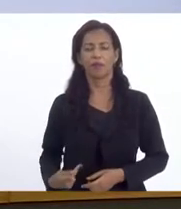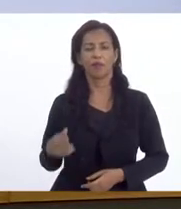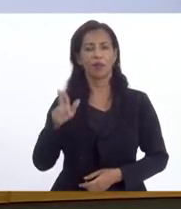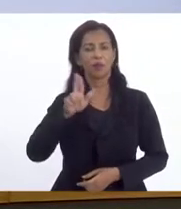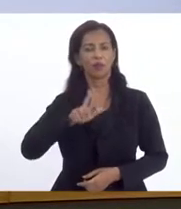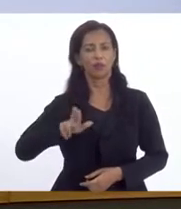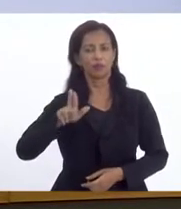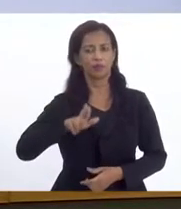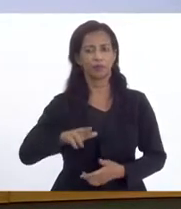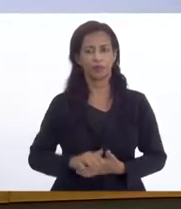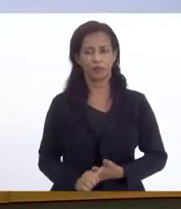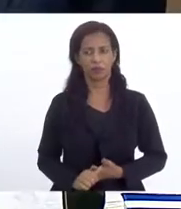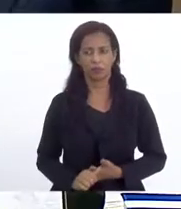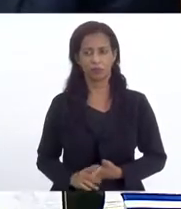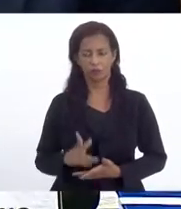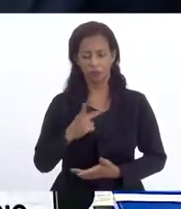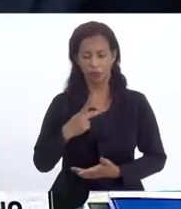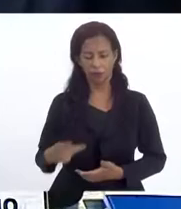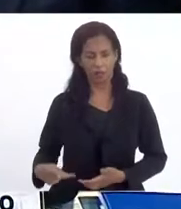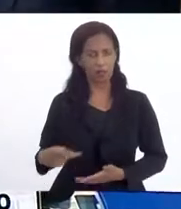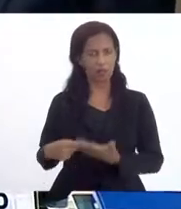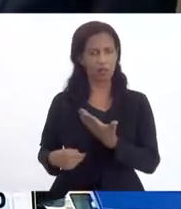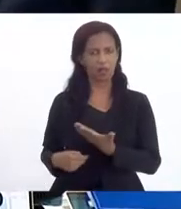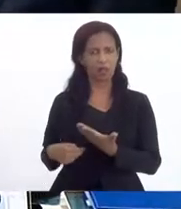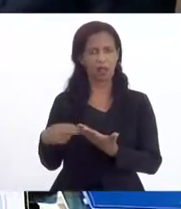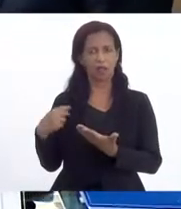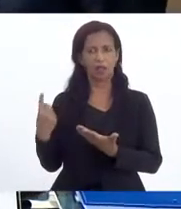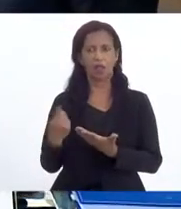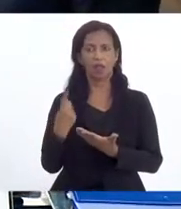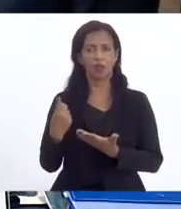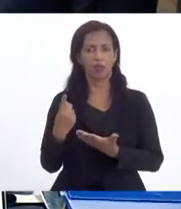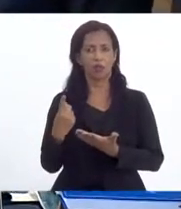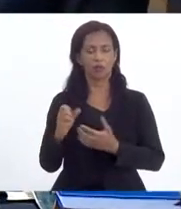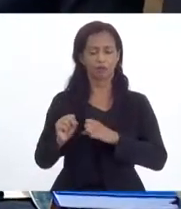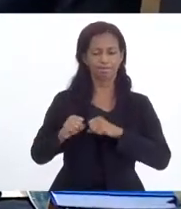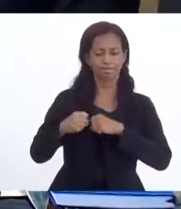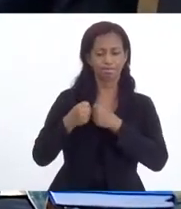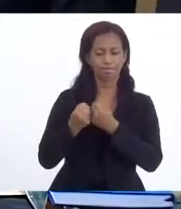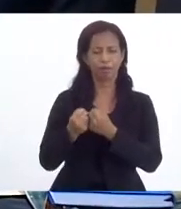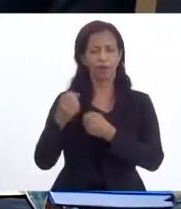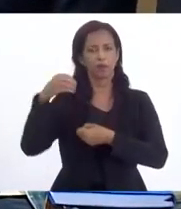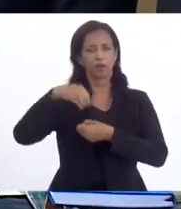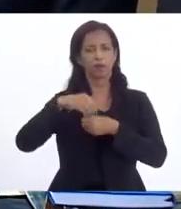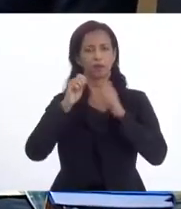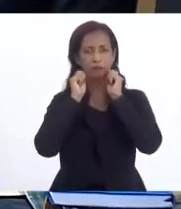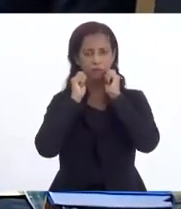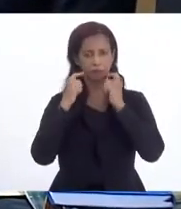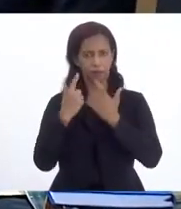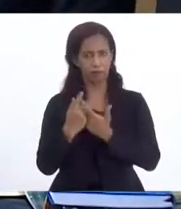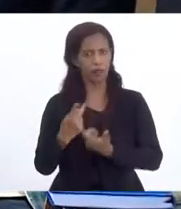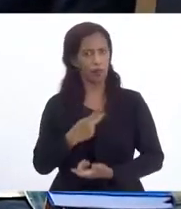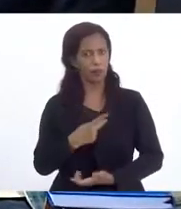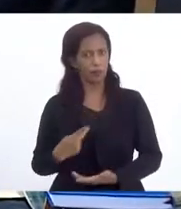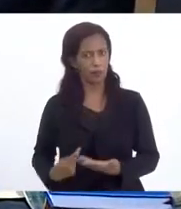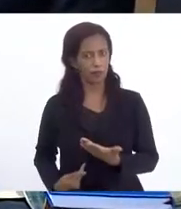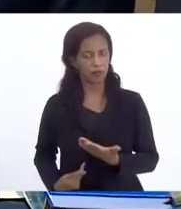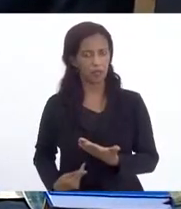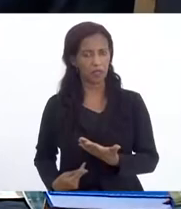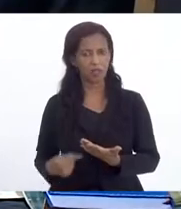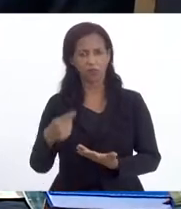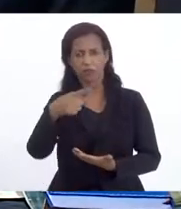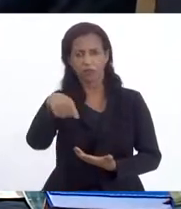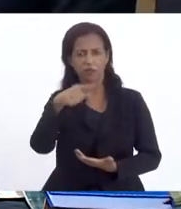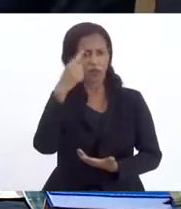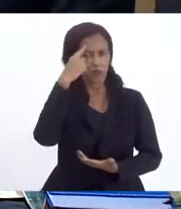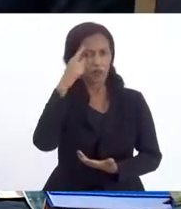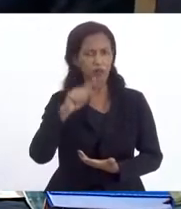universidade. O presidente siciliano é o nosso porto seguro lá na Alerj. O presidente siciliano, para quem não sabe,